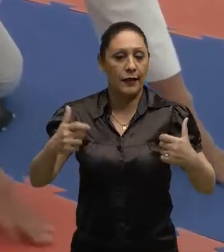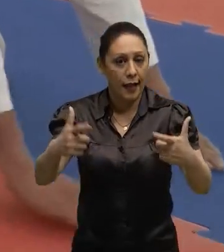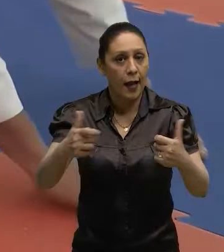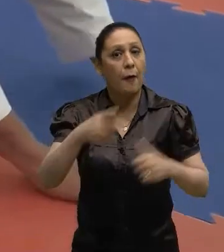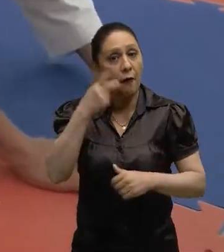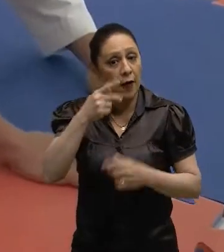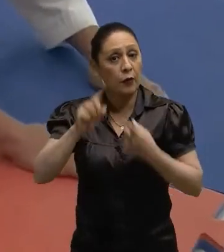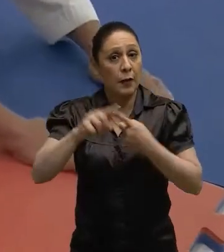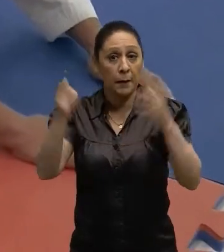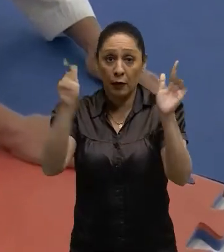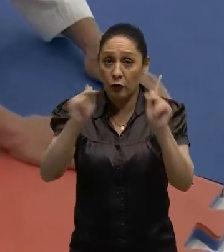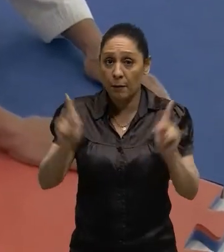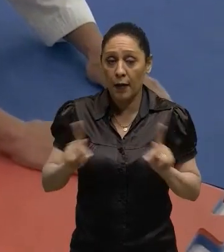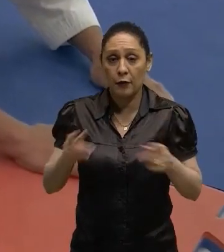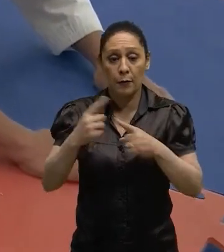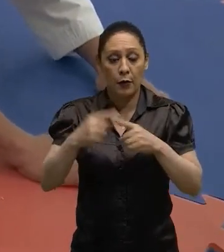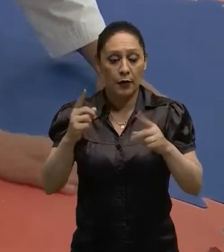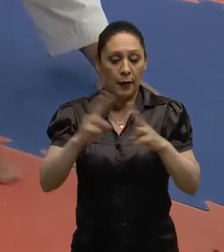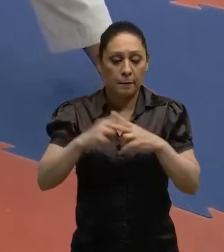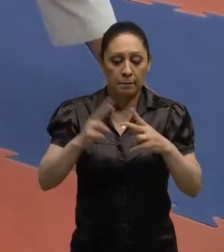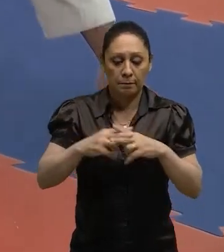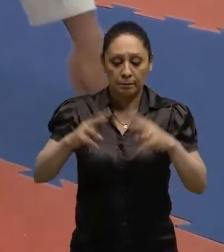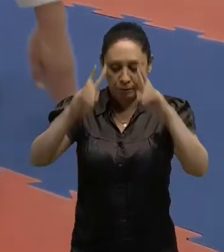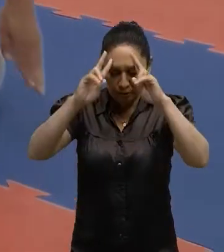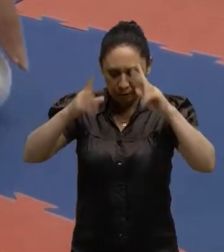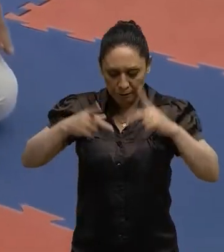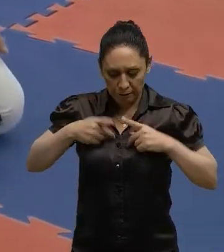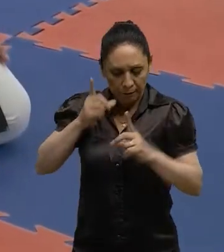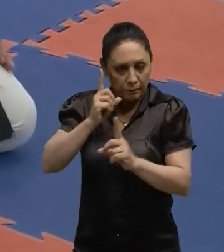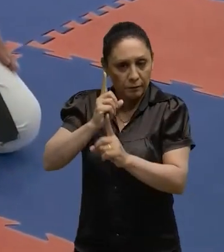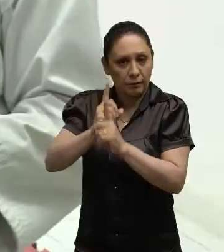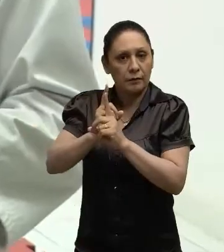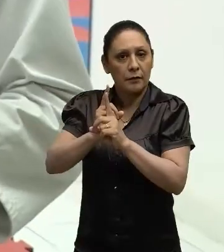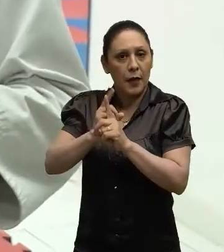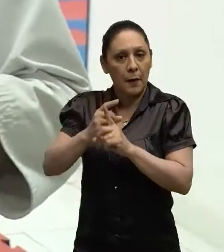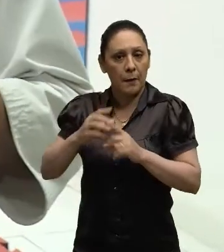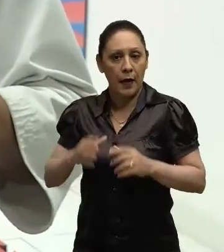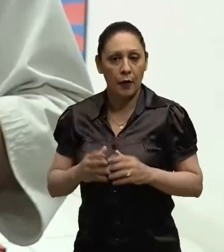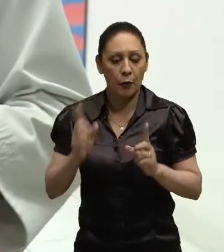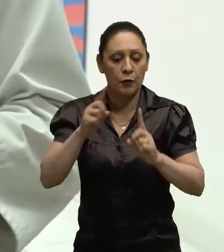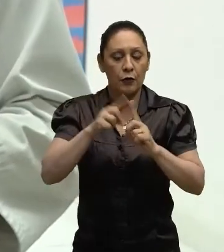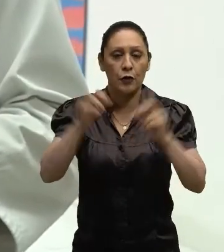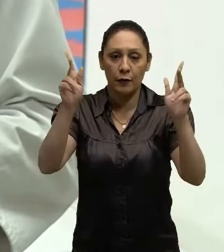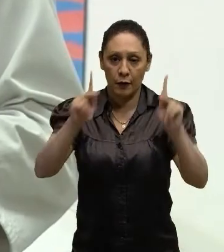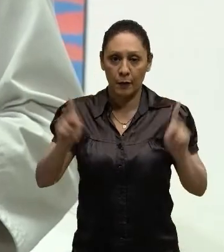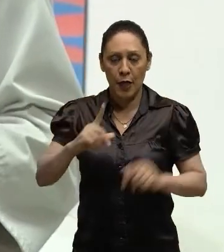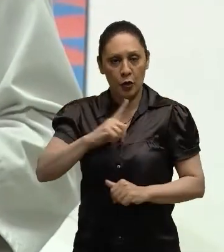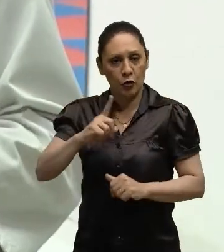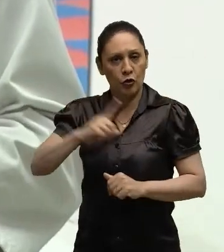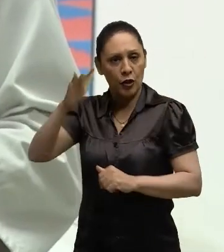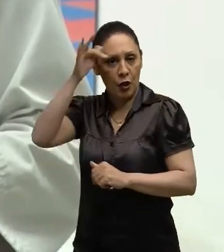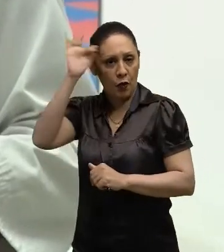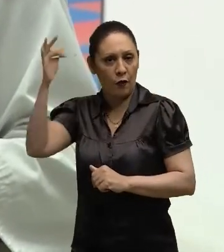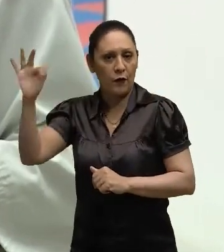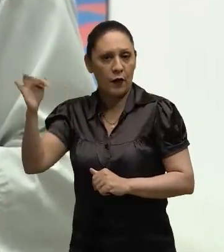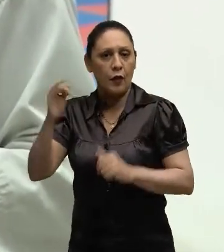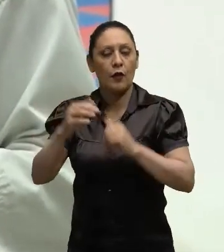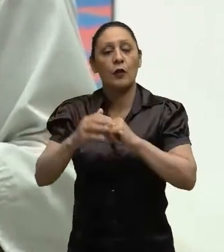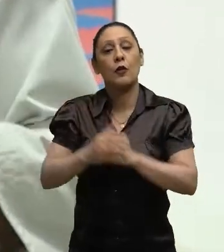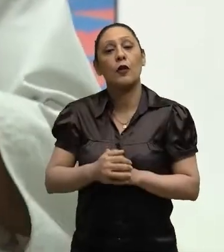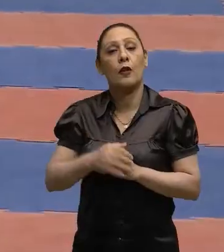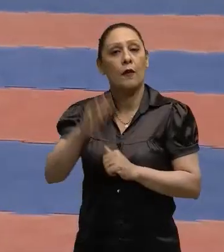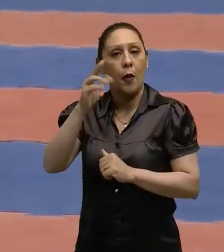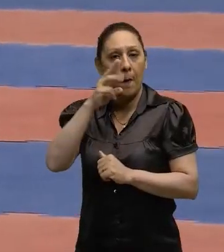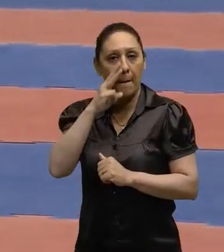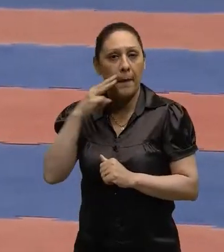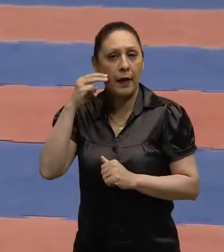arte marcial é encontrar a si mesmo para o caminho da paz. Existe um filósofo, Max Weber, que ele fala o